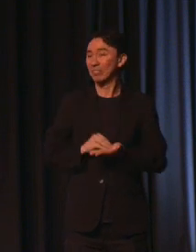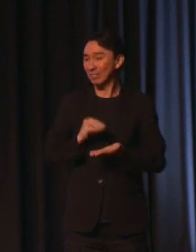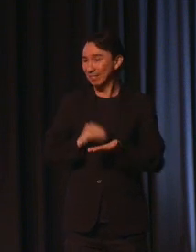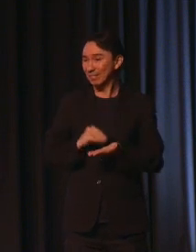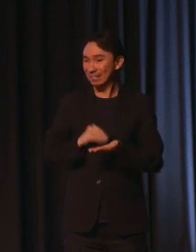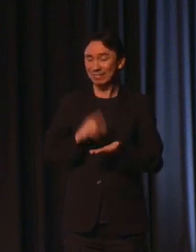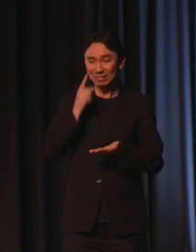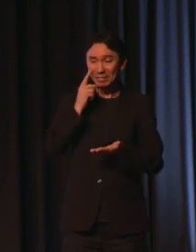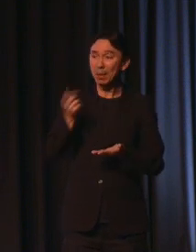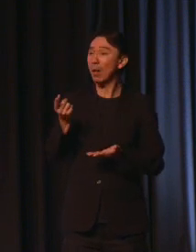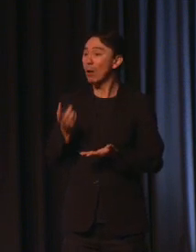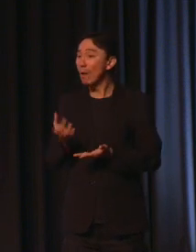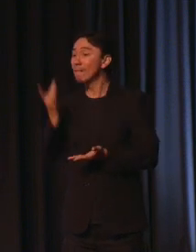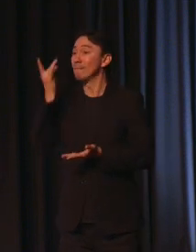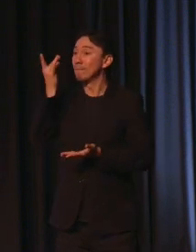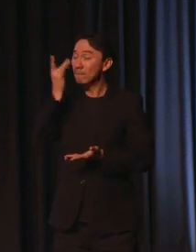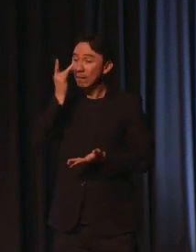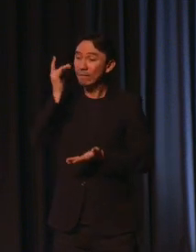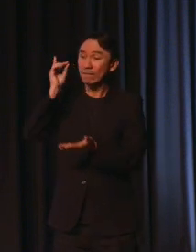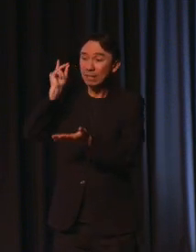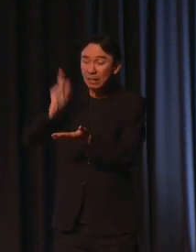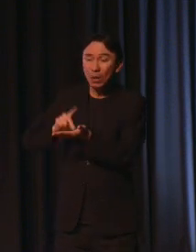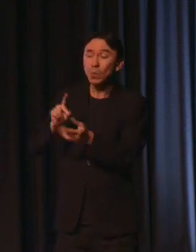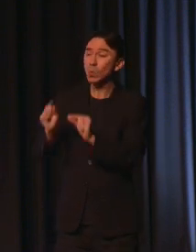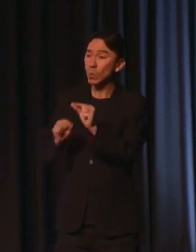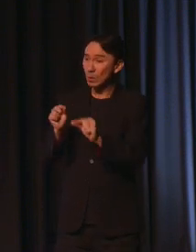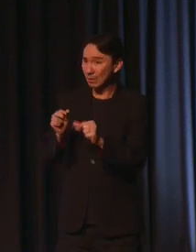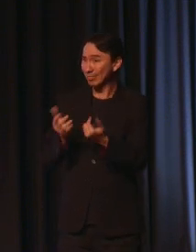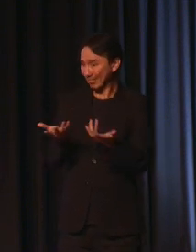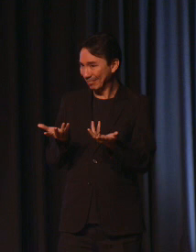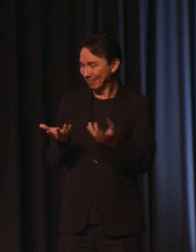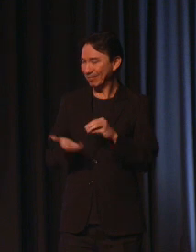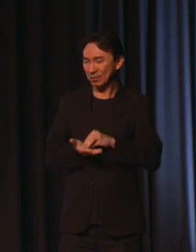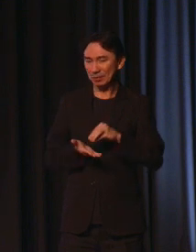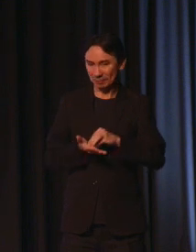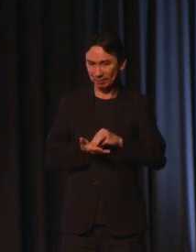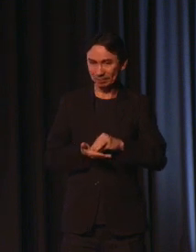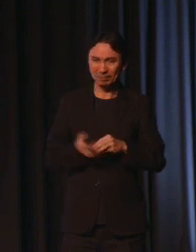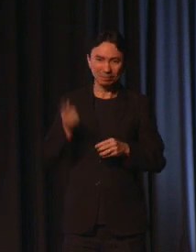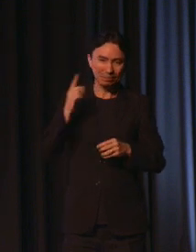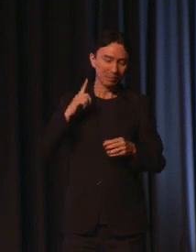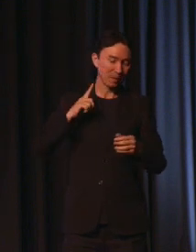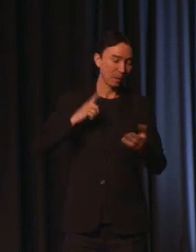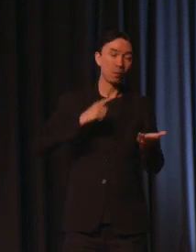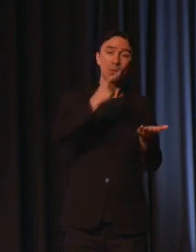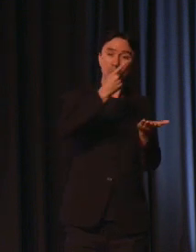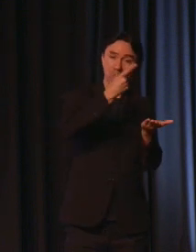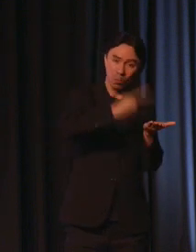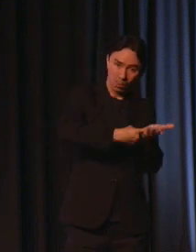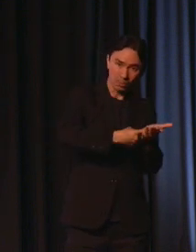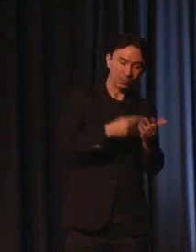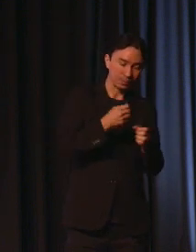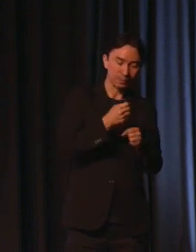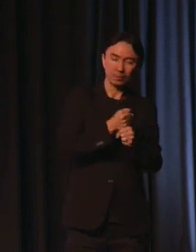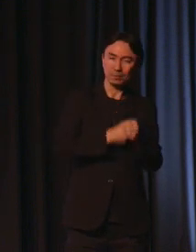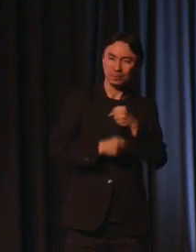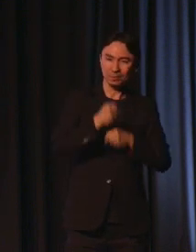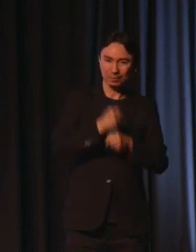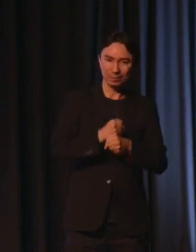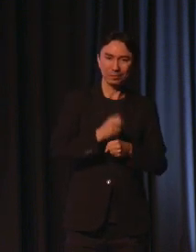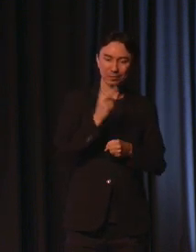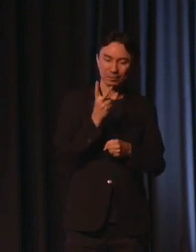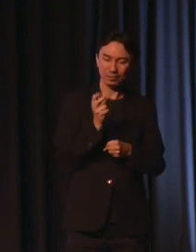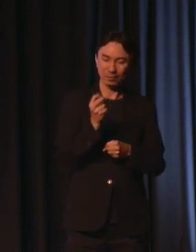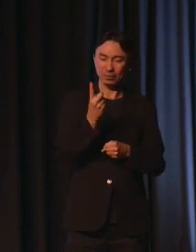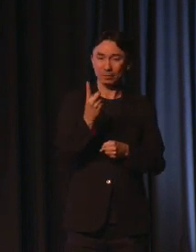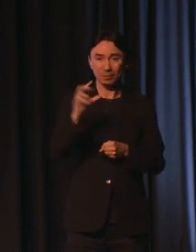boa programação de compras. Então, esse acordo de 2010, que inclusive eu cheguei junto com esse acórdão, já